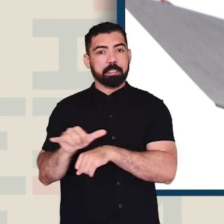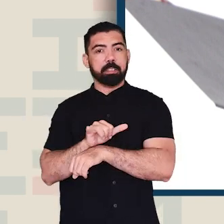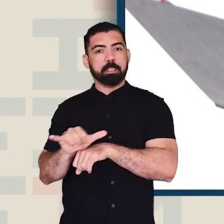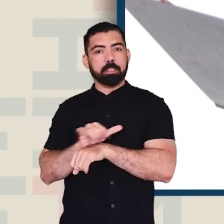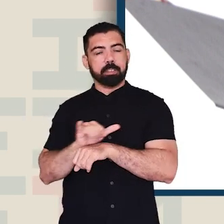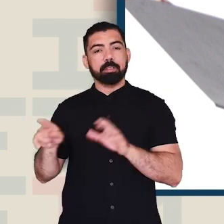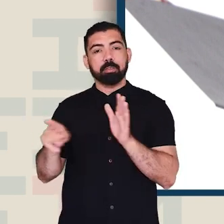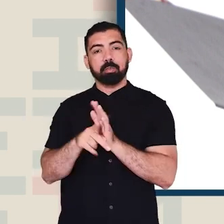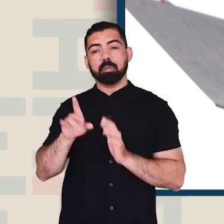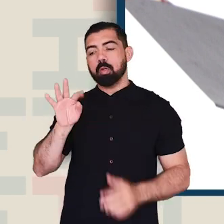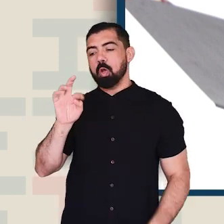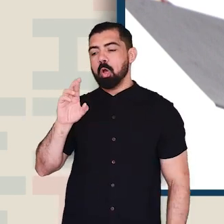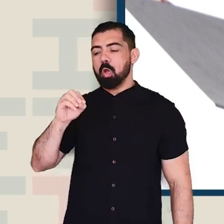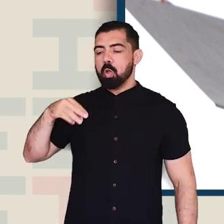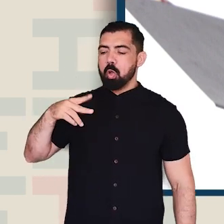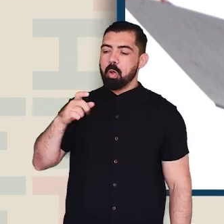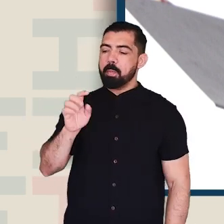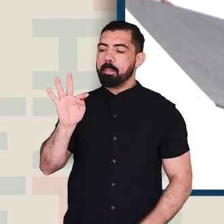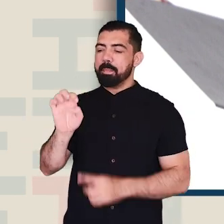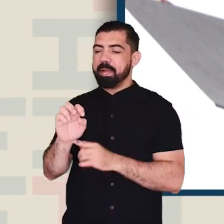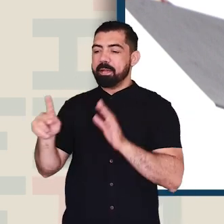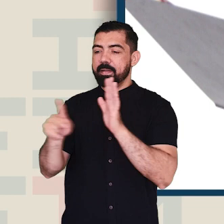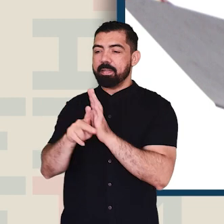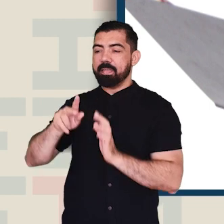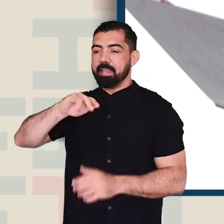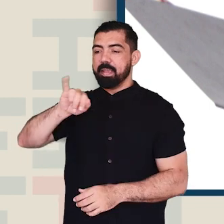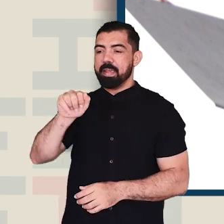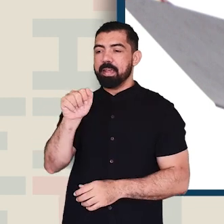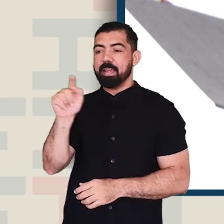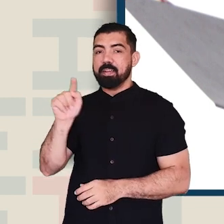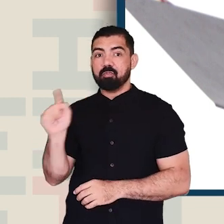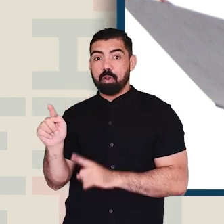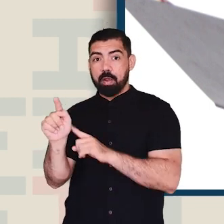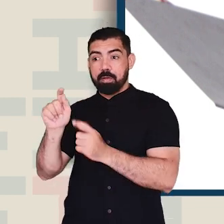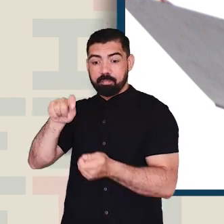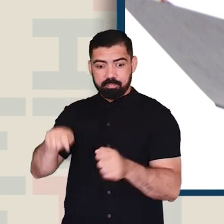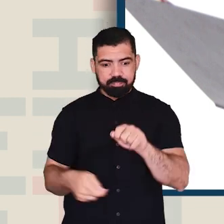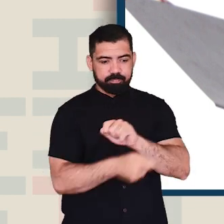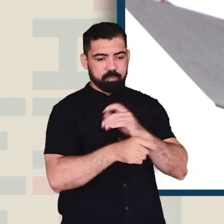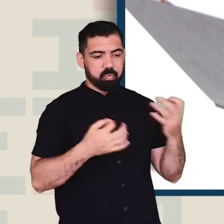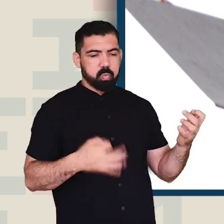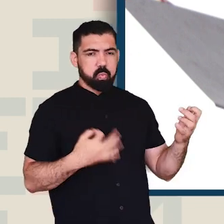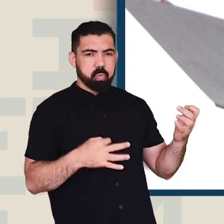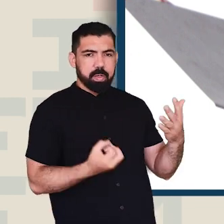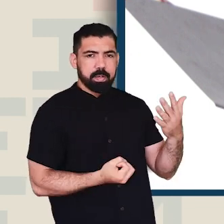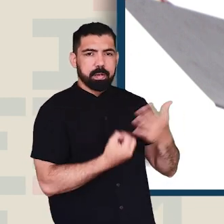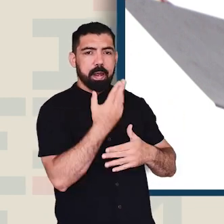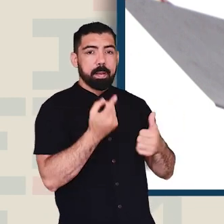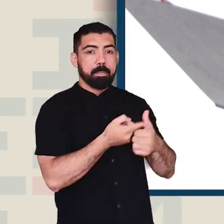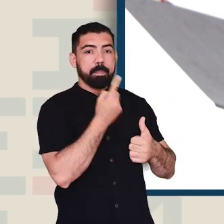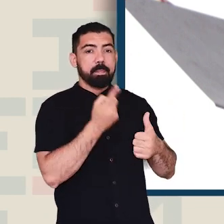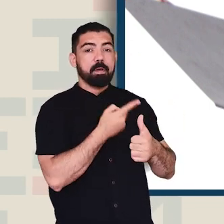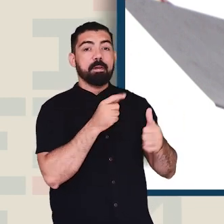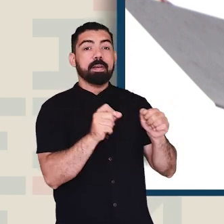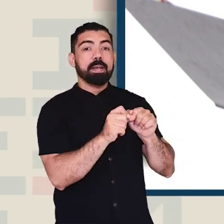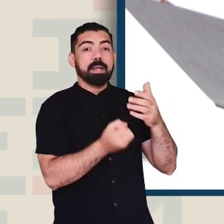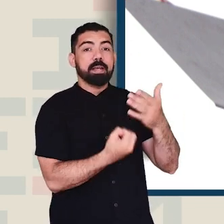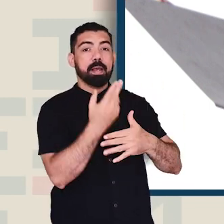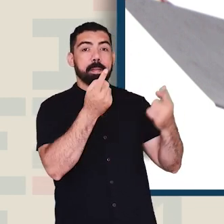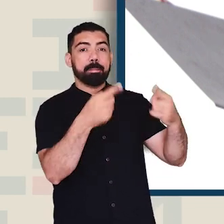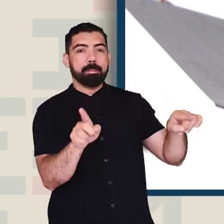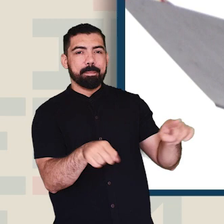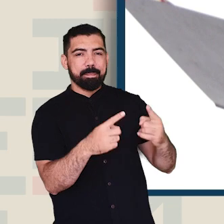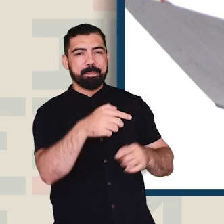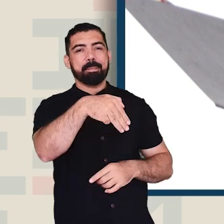do trompete, do saxofone, do jazz para a guitarra, criando aí as primeiras guitarras que faziam melodias, né?